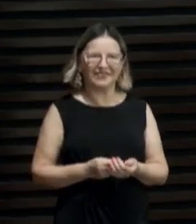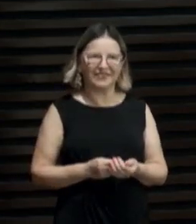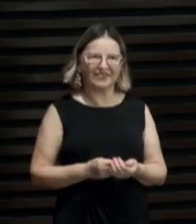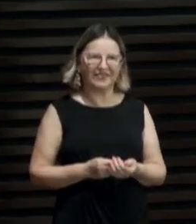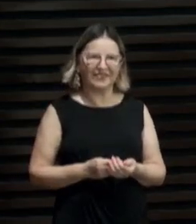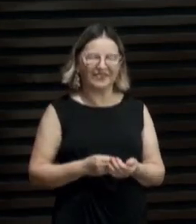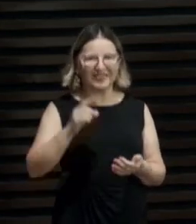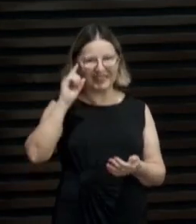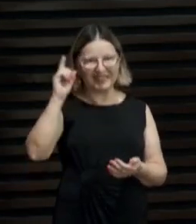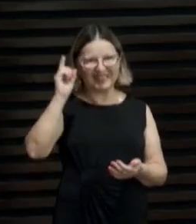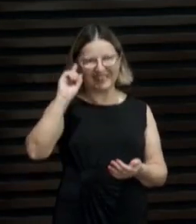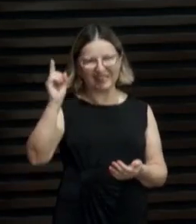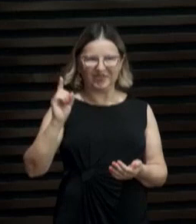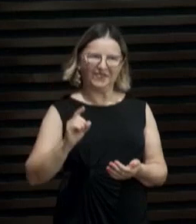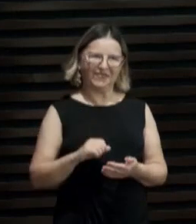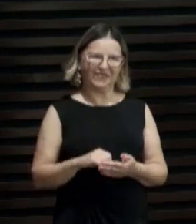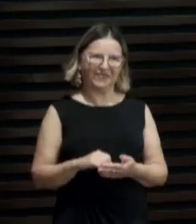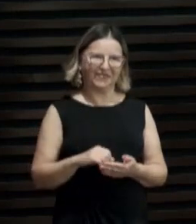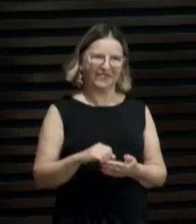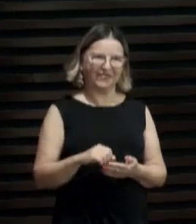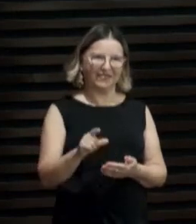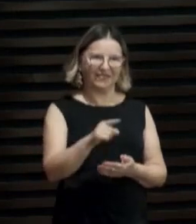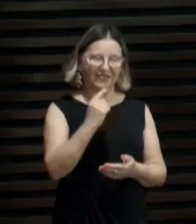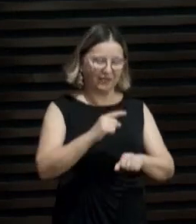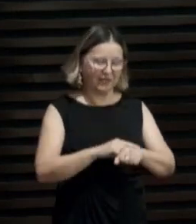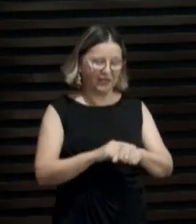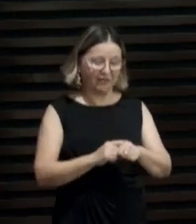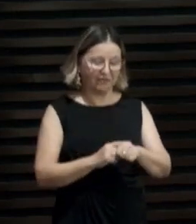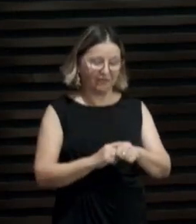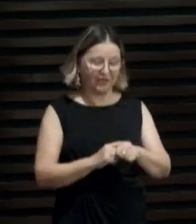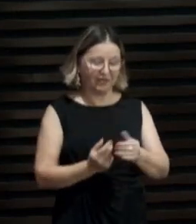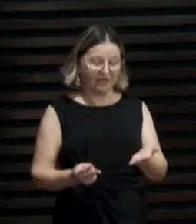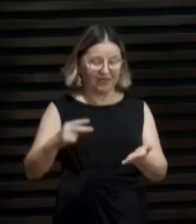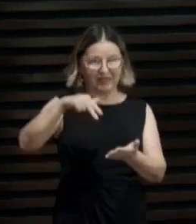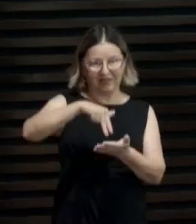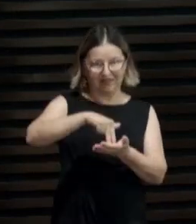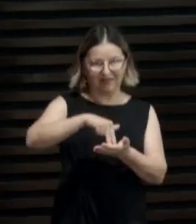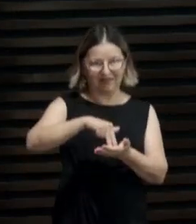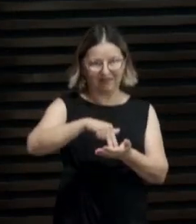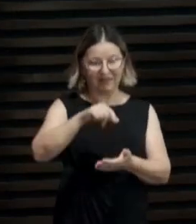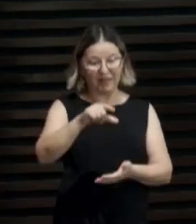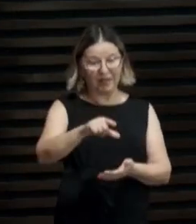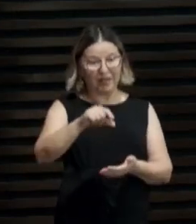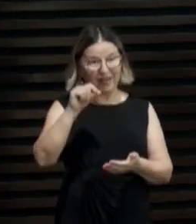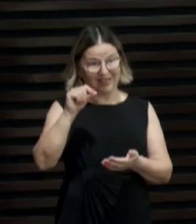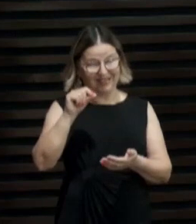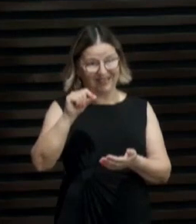Todos os dias, nós ao levantarmos, nós tomamos decisões em nossas vidas.